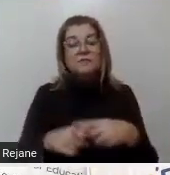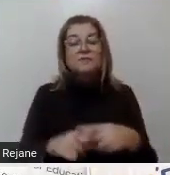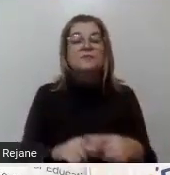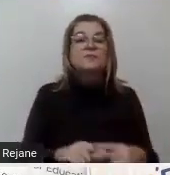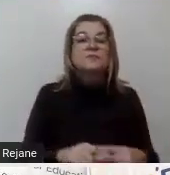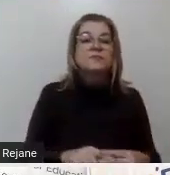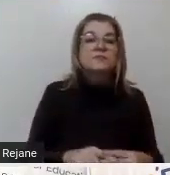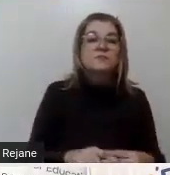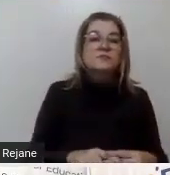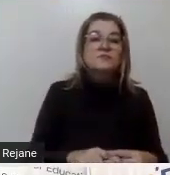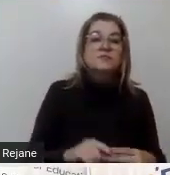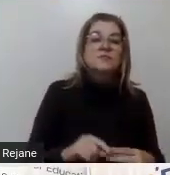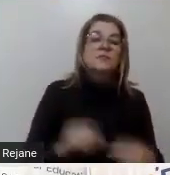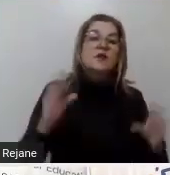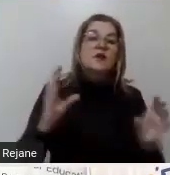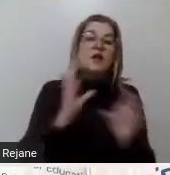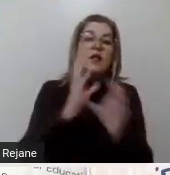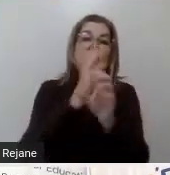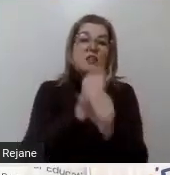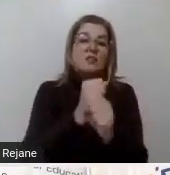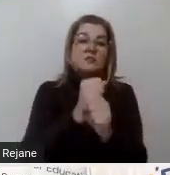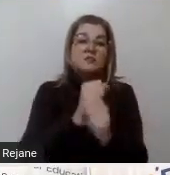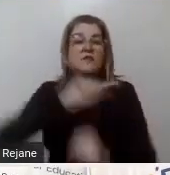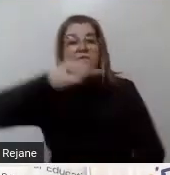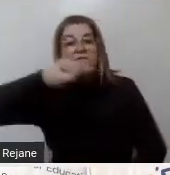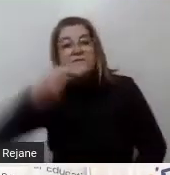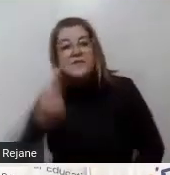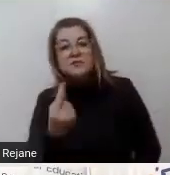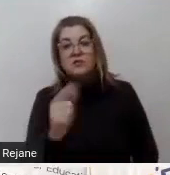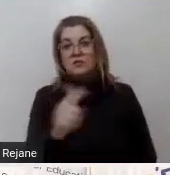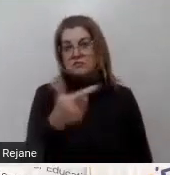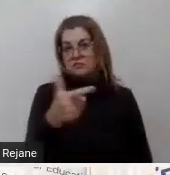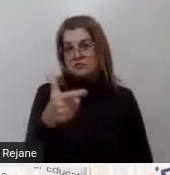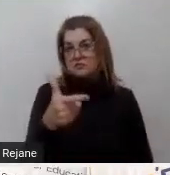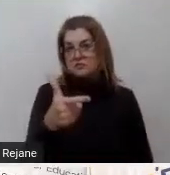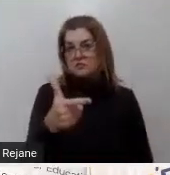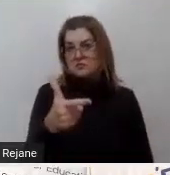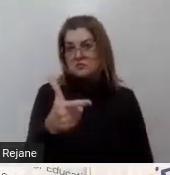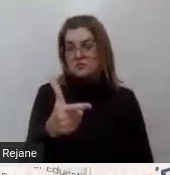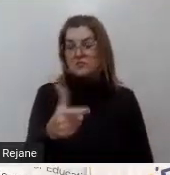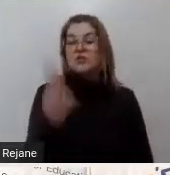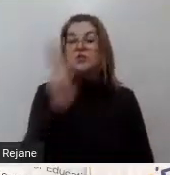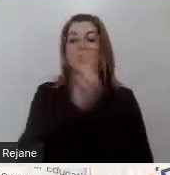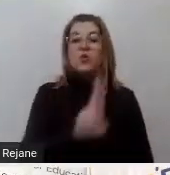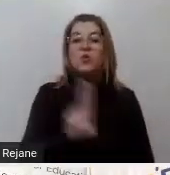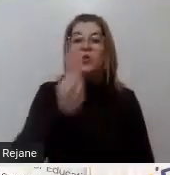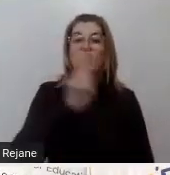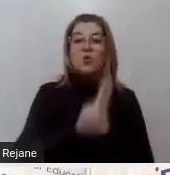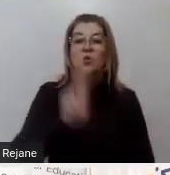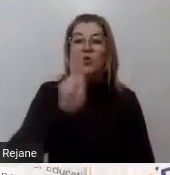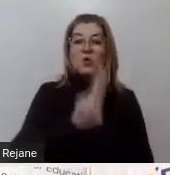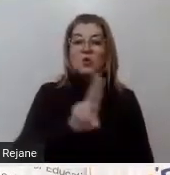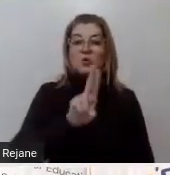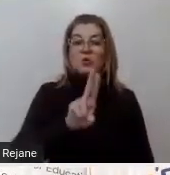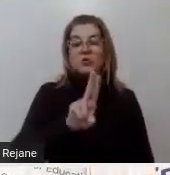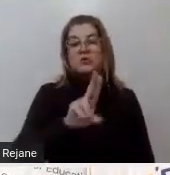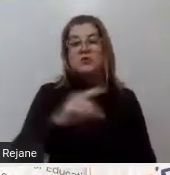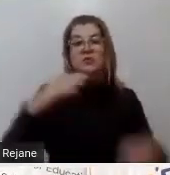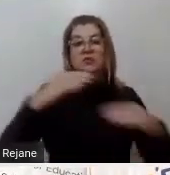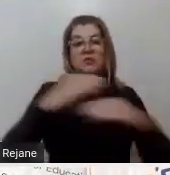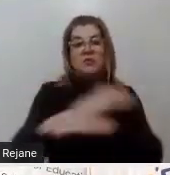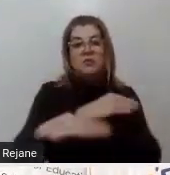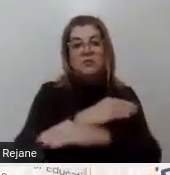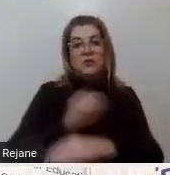a pontuação não aceita vírgulas, tá? Então, eu sempre tenho que usar números inteiros, ok?